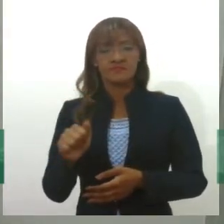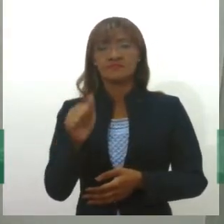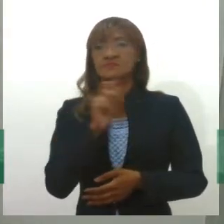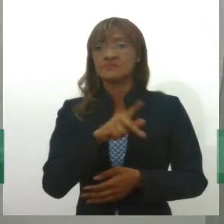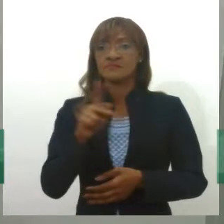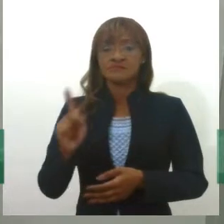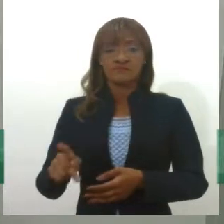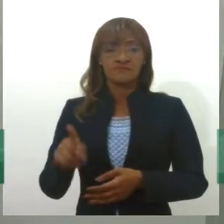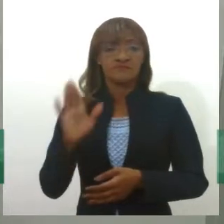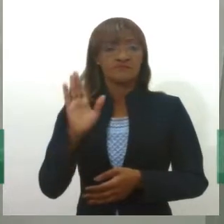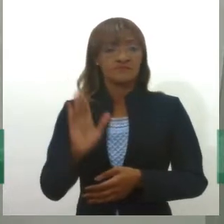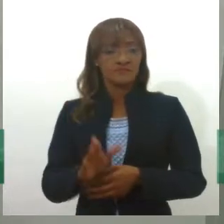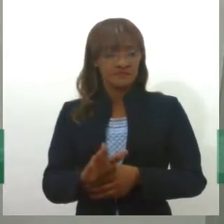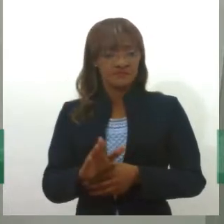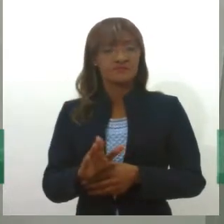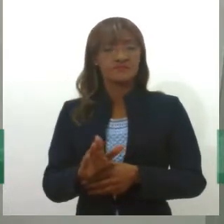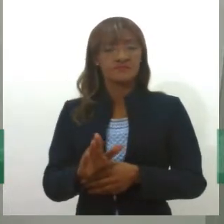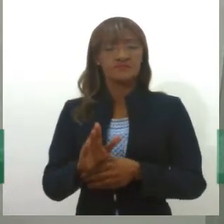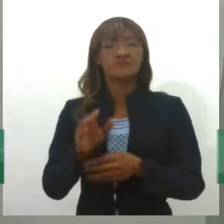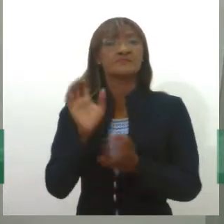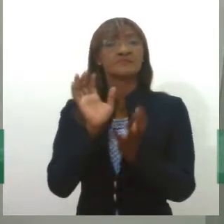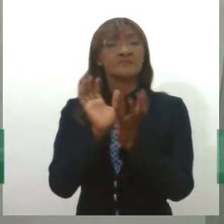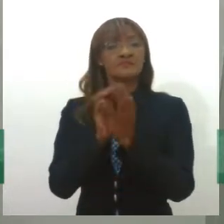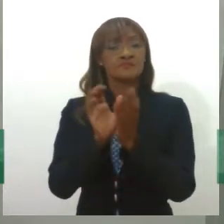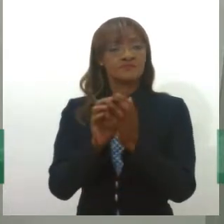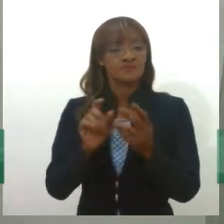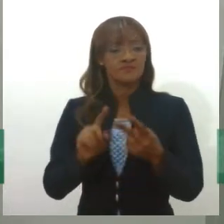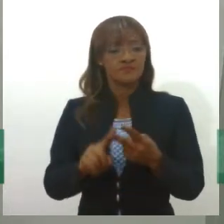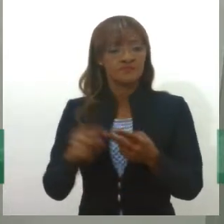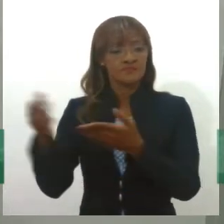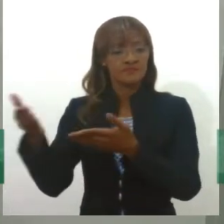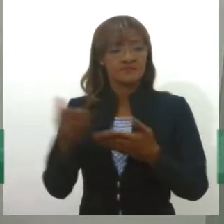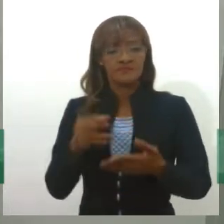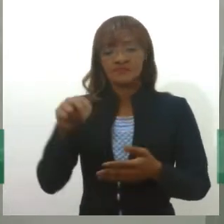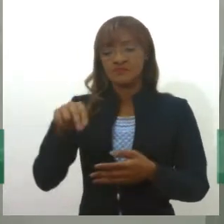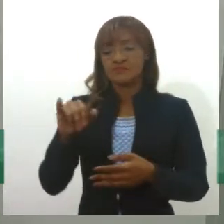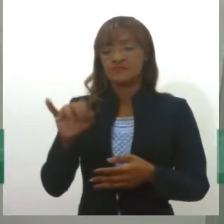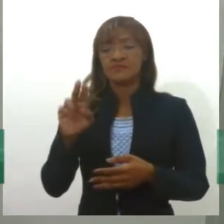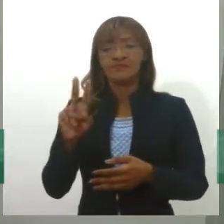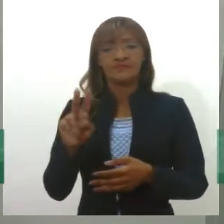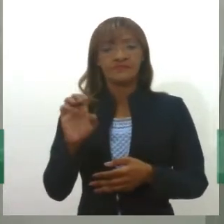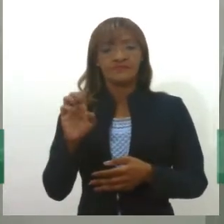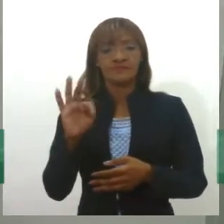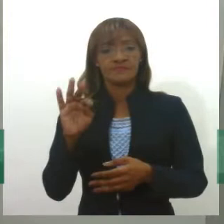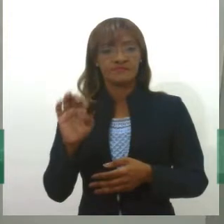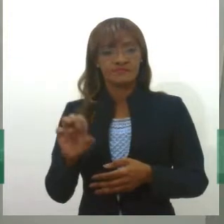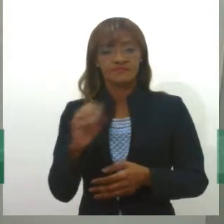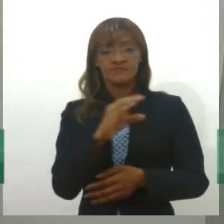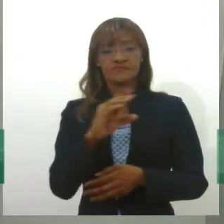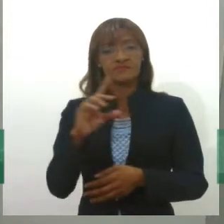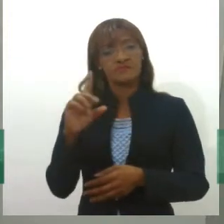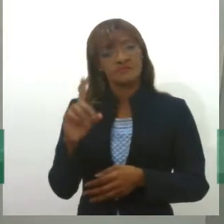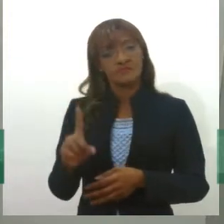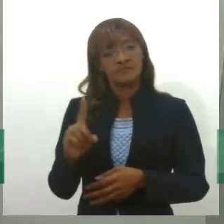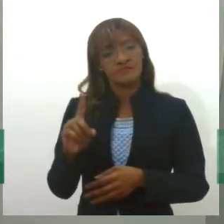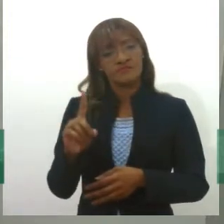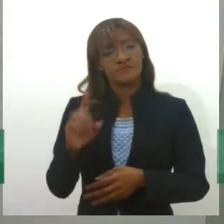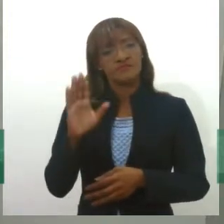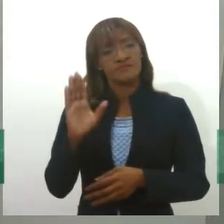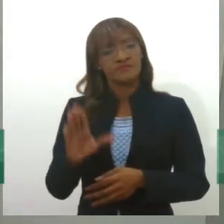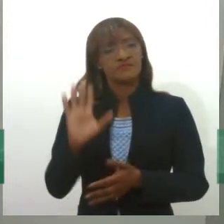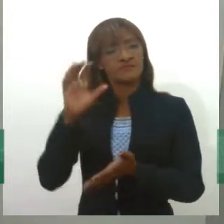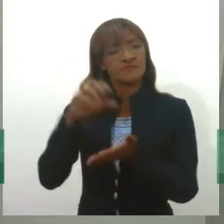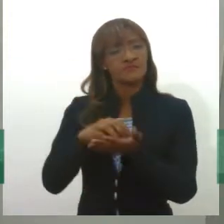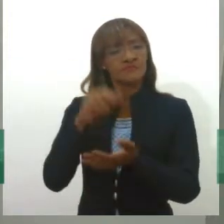do Legislativo do Estado de Pernambuco. E recebemos também Nivete Azevedo, que é coordenadora geral do Centro